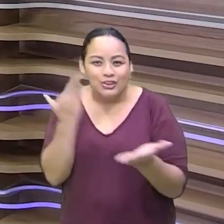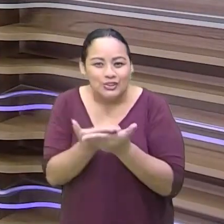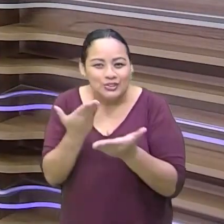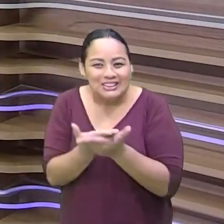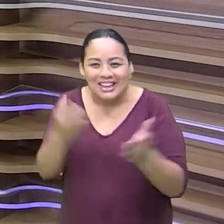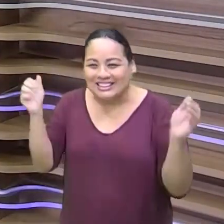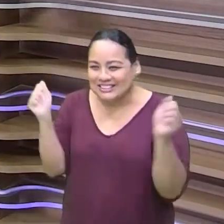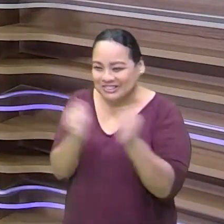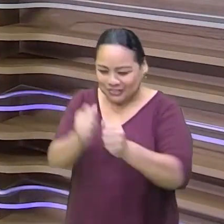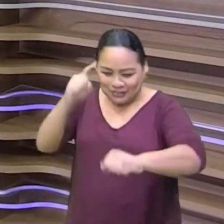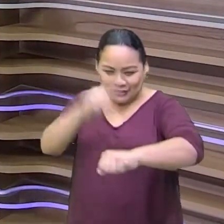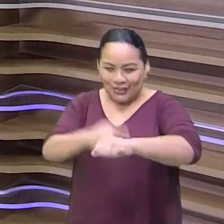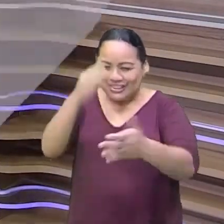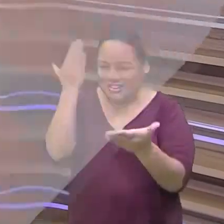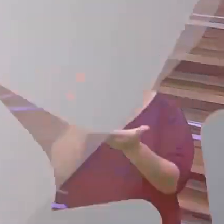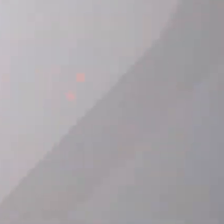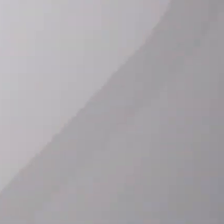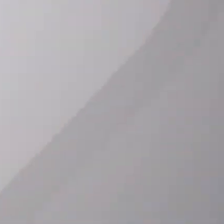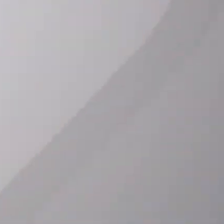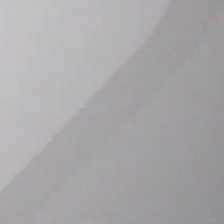Hora de estudar. Vamos lá?